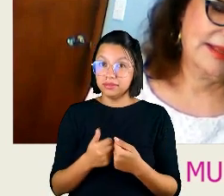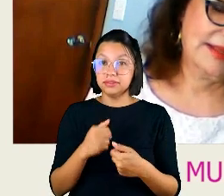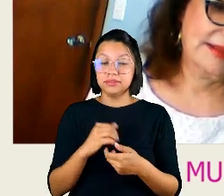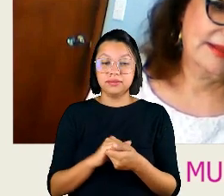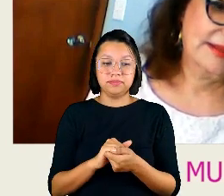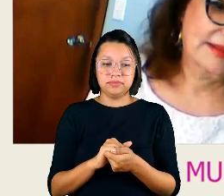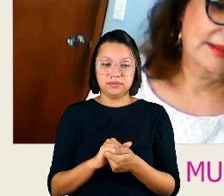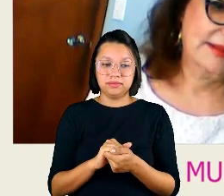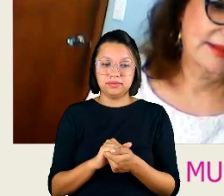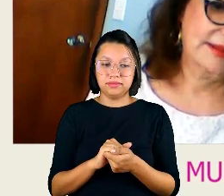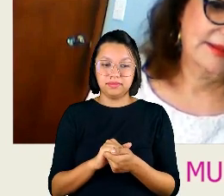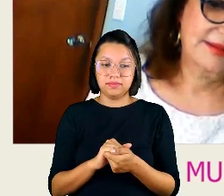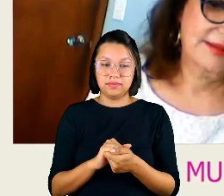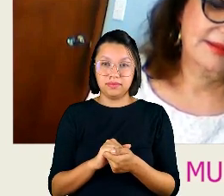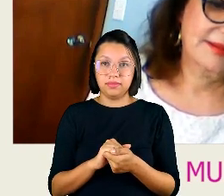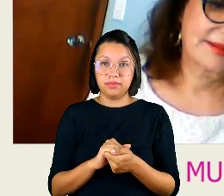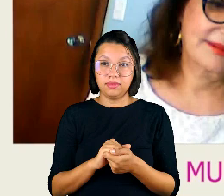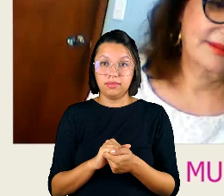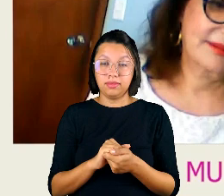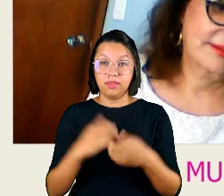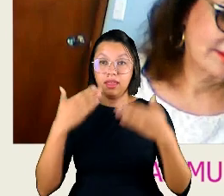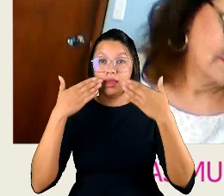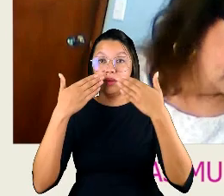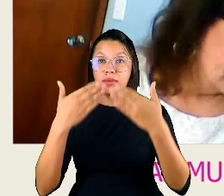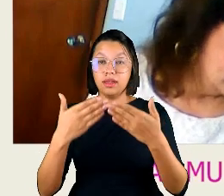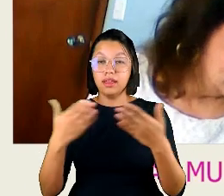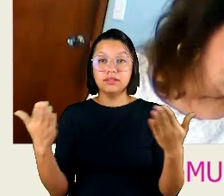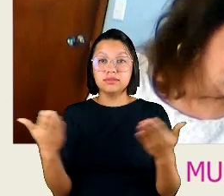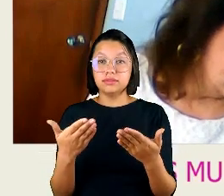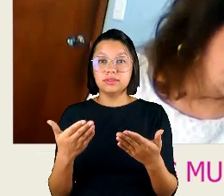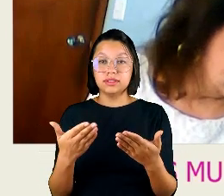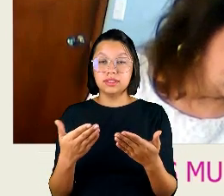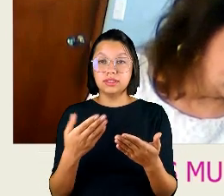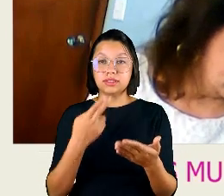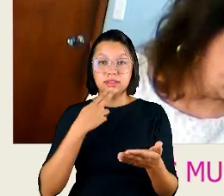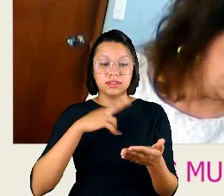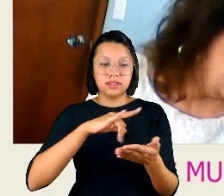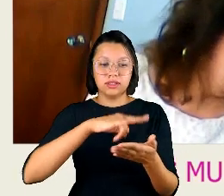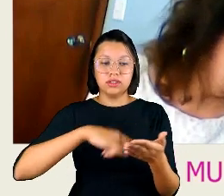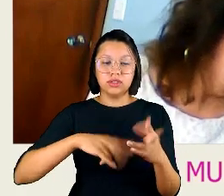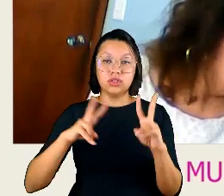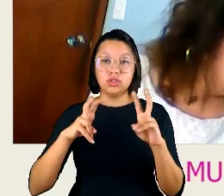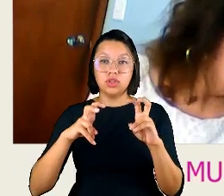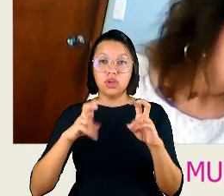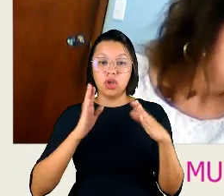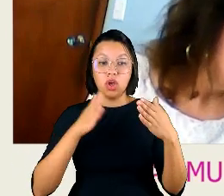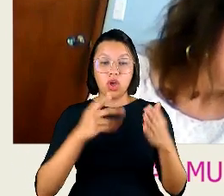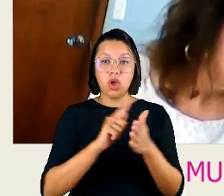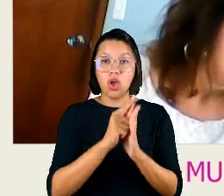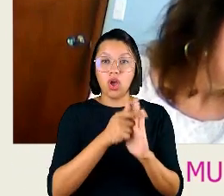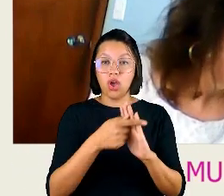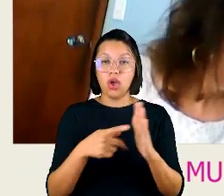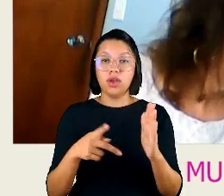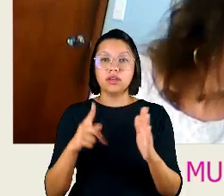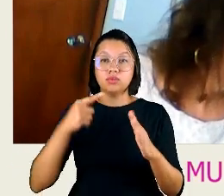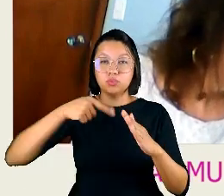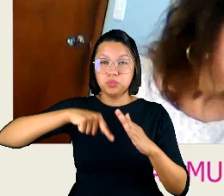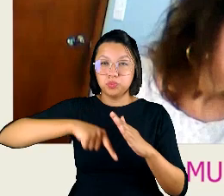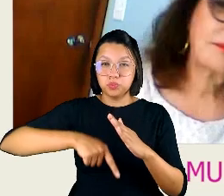e a apresentação dessa cartilha sobre a perspectiva de gênero, que aprofundará mais